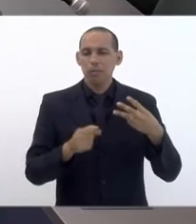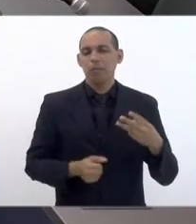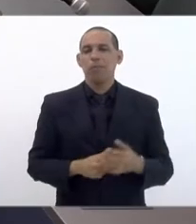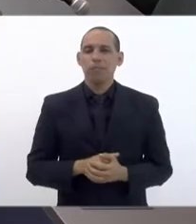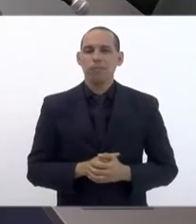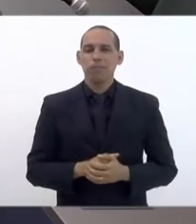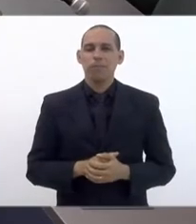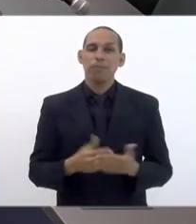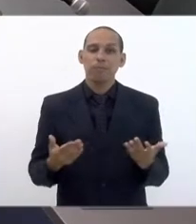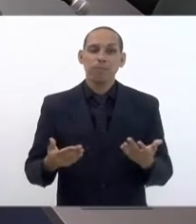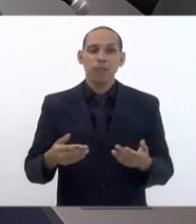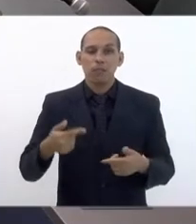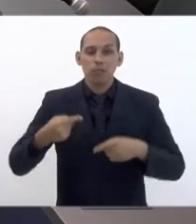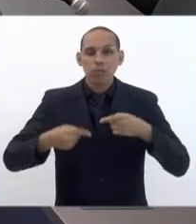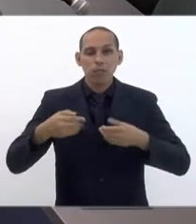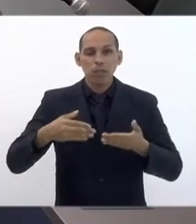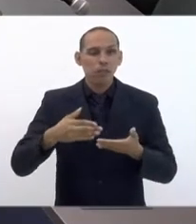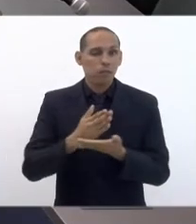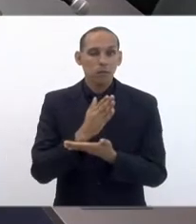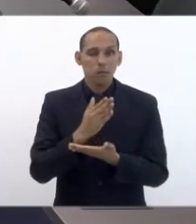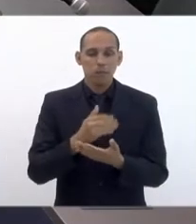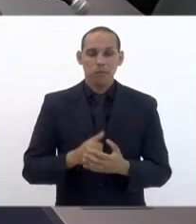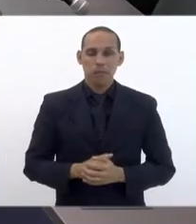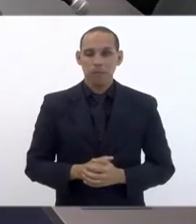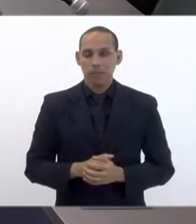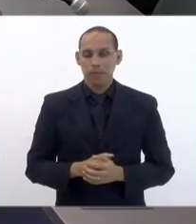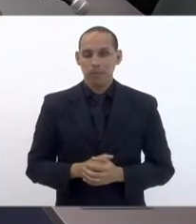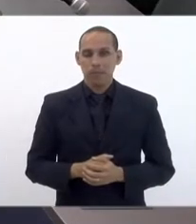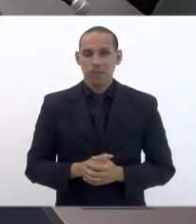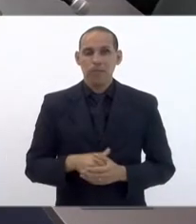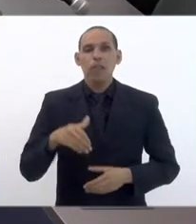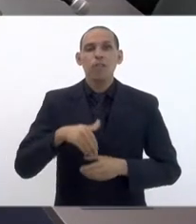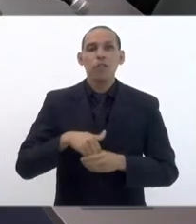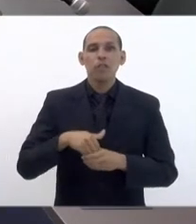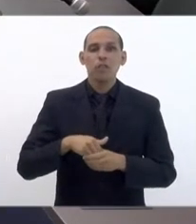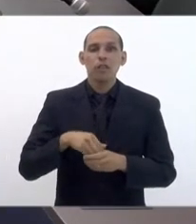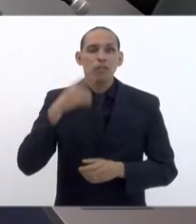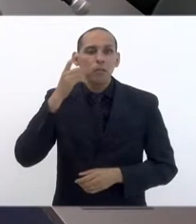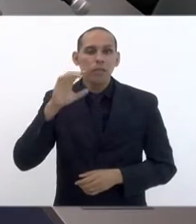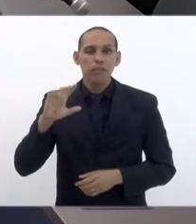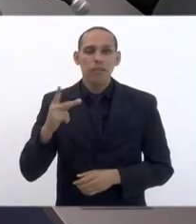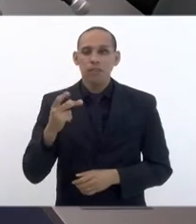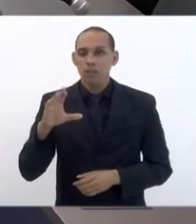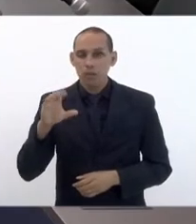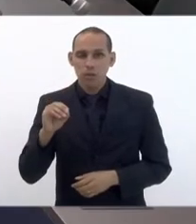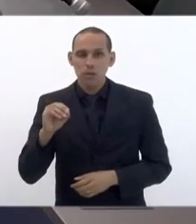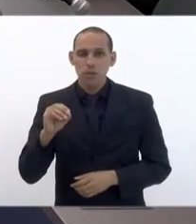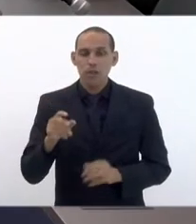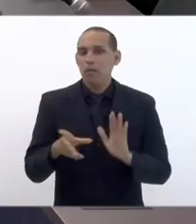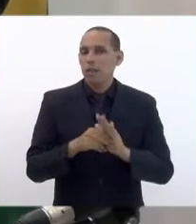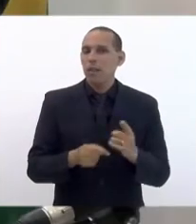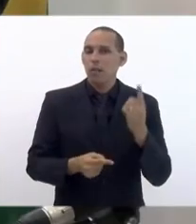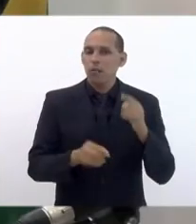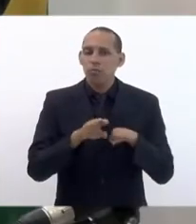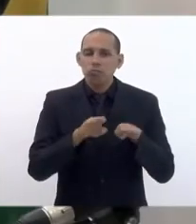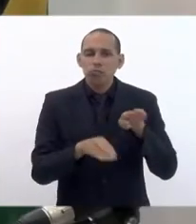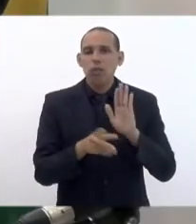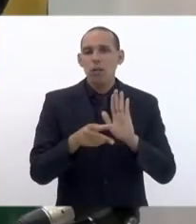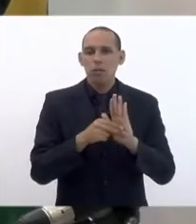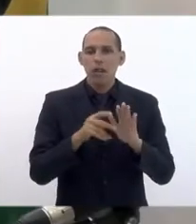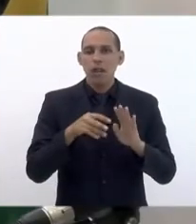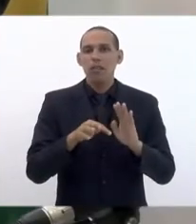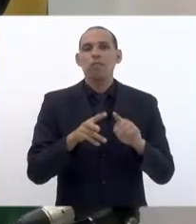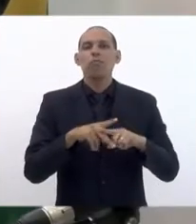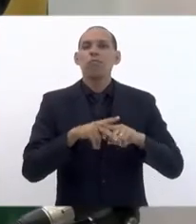discussão e votação, aprovação do relatório original, deputado Chico Machado, a emenda 1 com subemenda para correção de